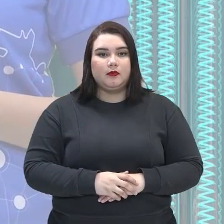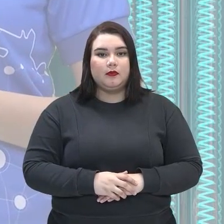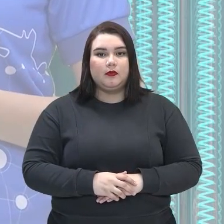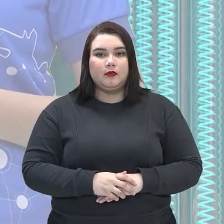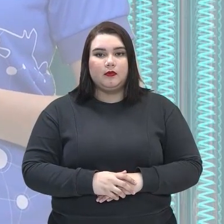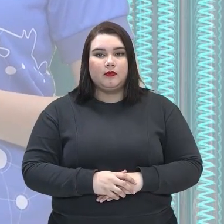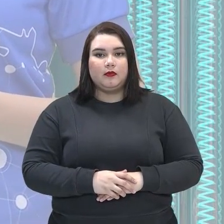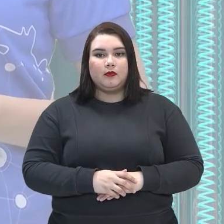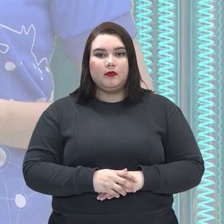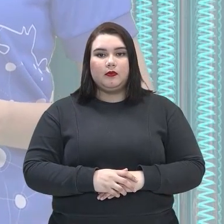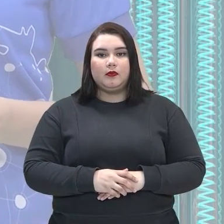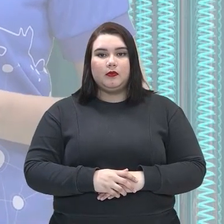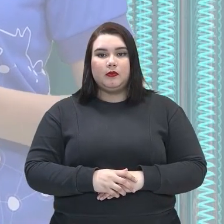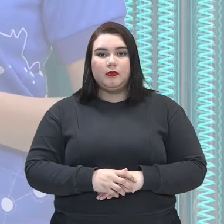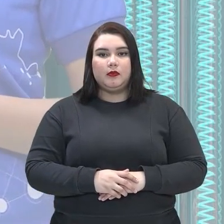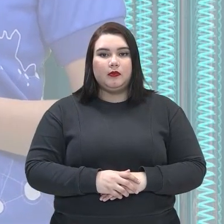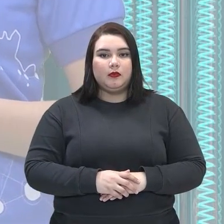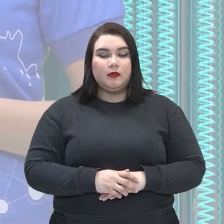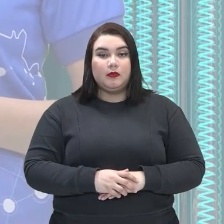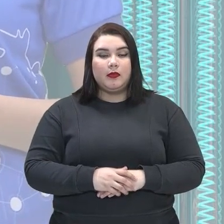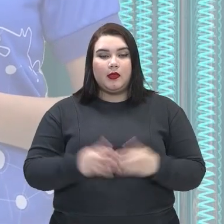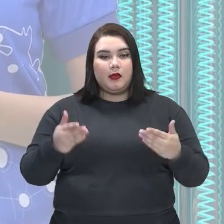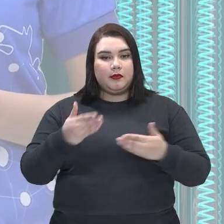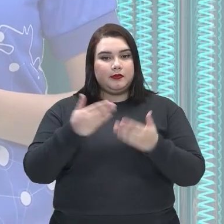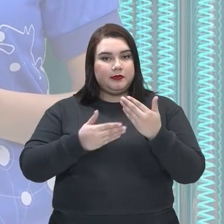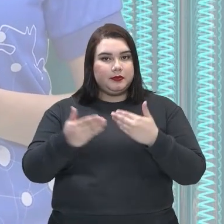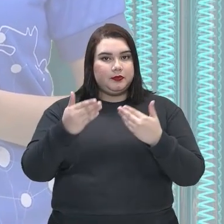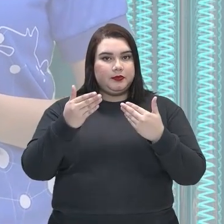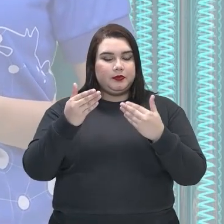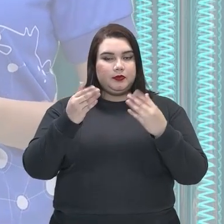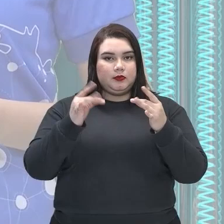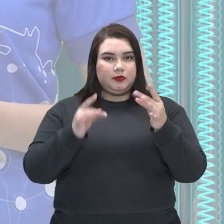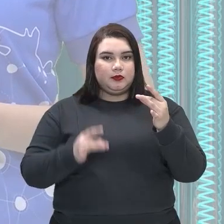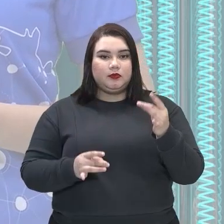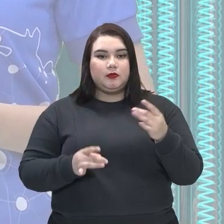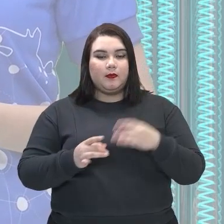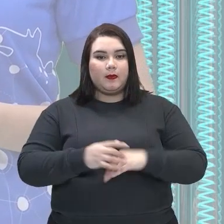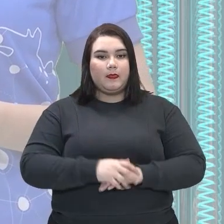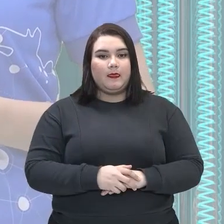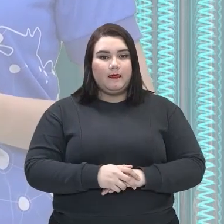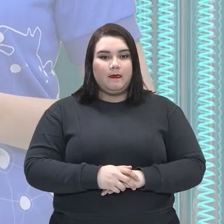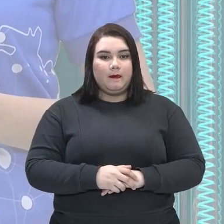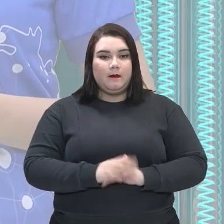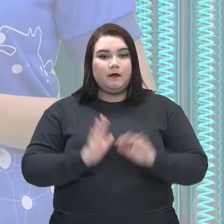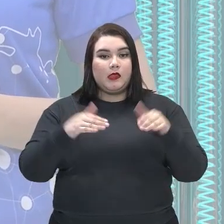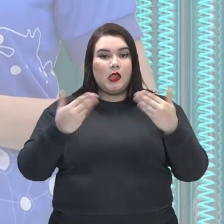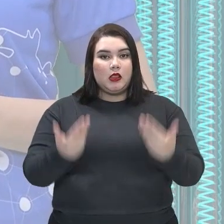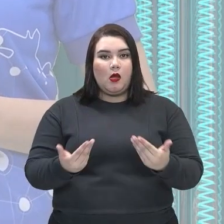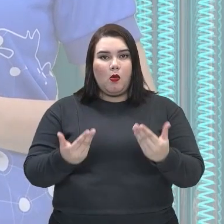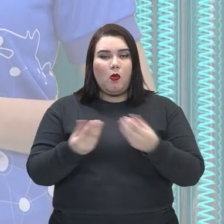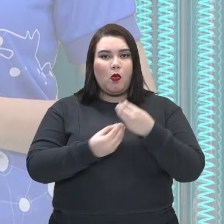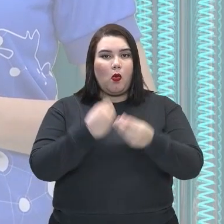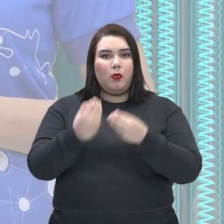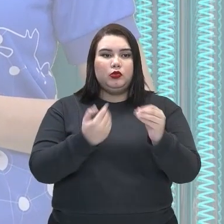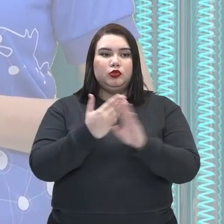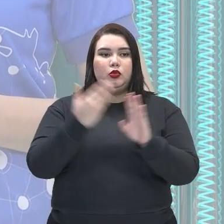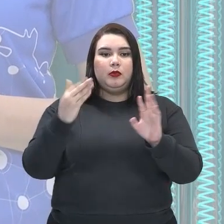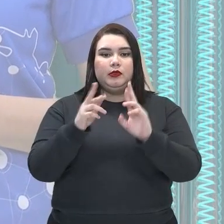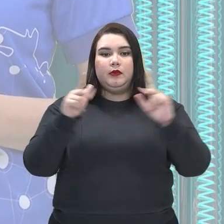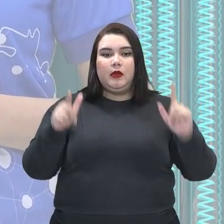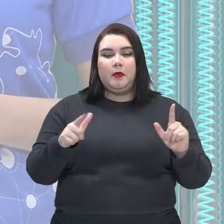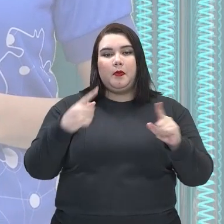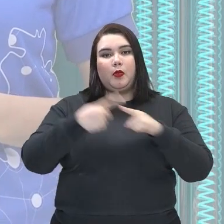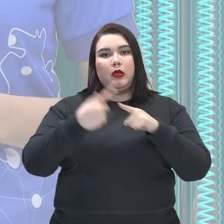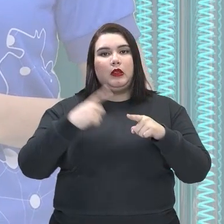específicas de algo. Então, um pouquinho mais sobre ele. A diferença entre eles está no contexto em que